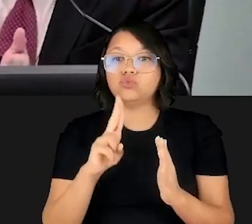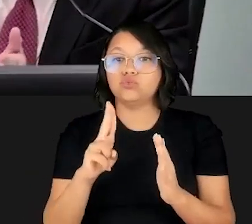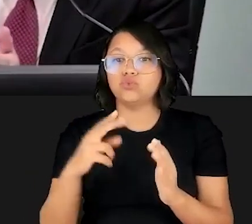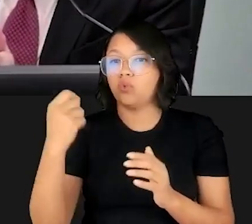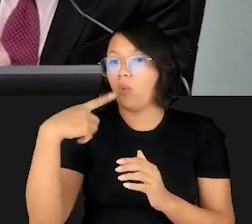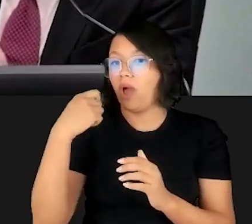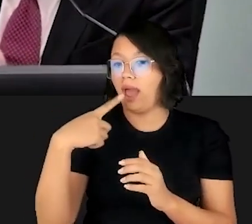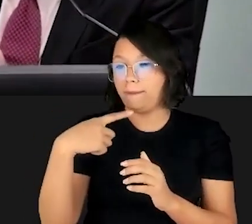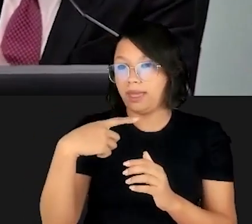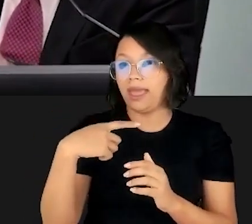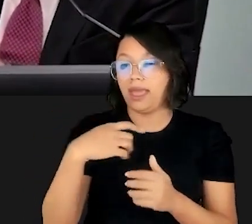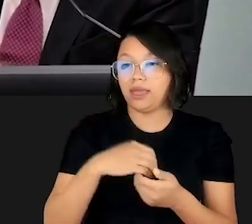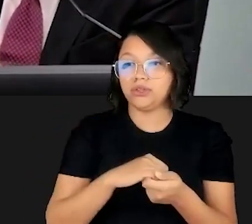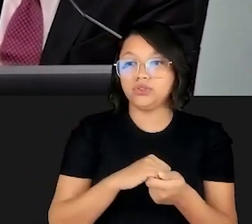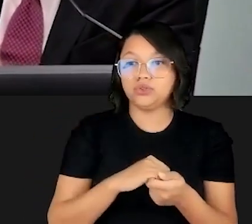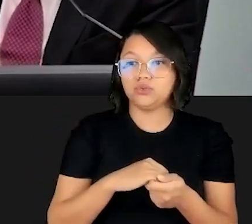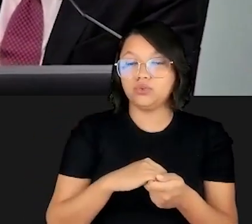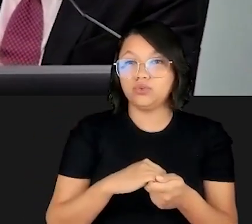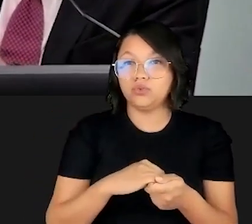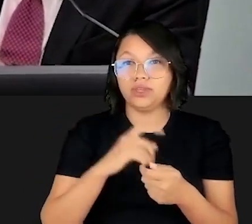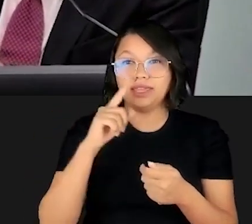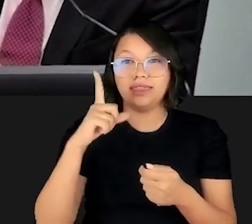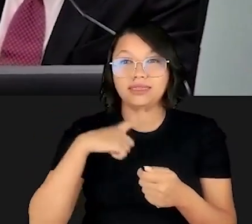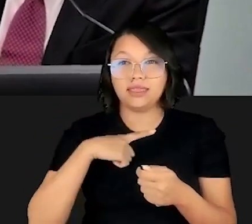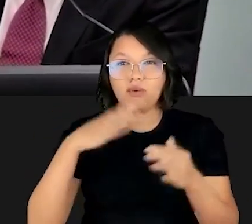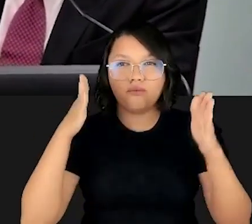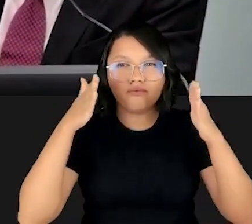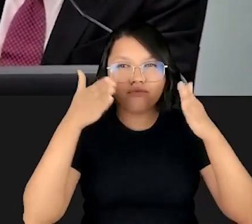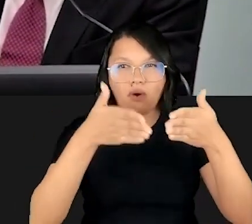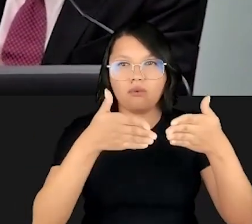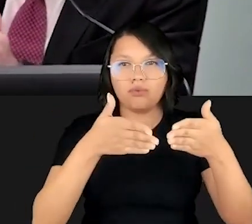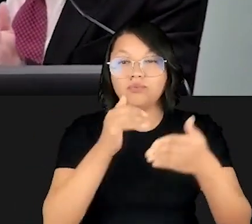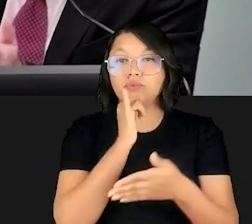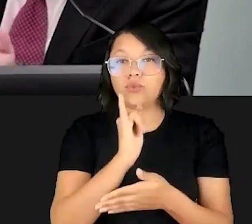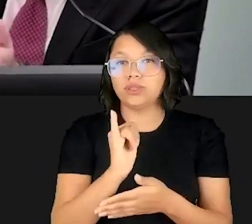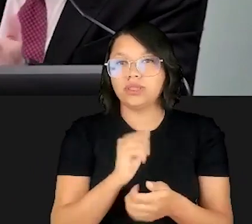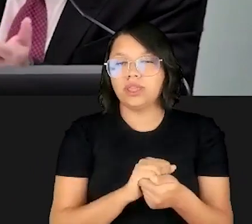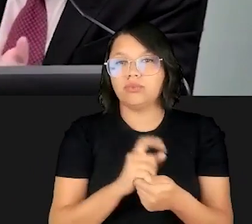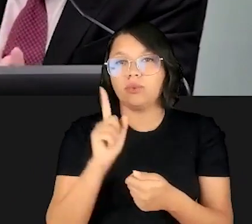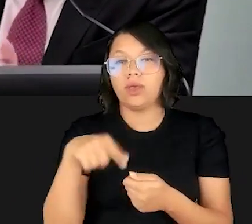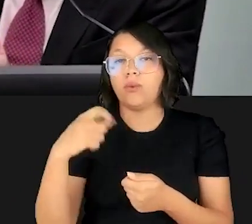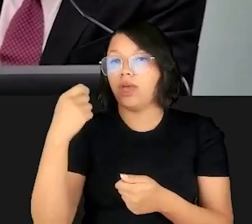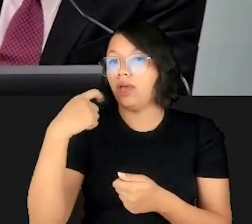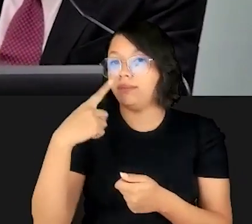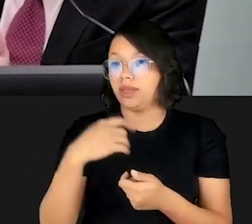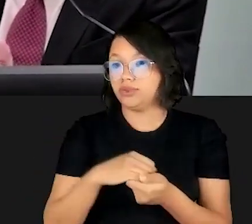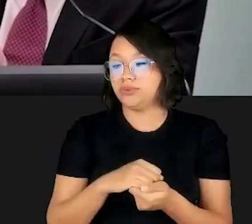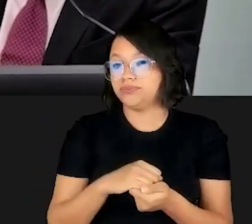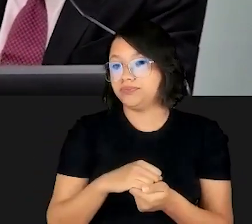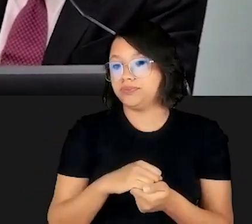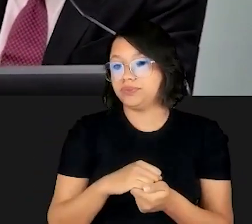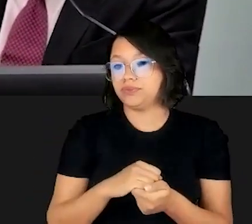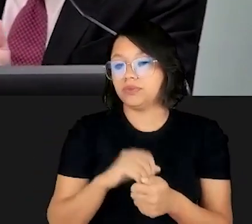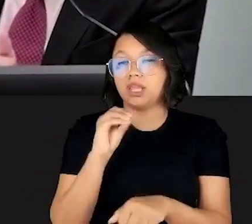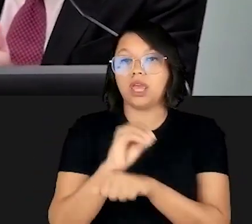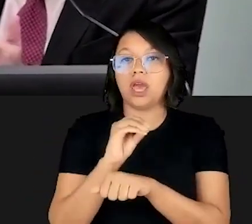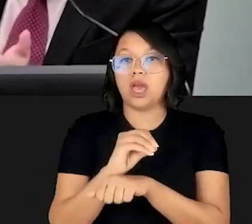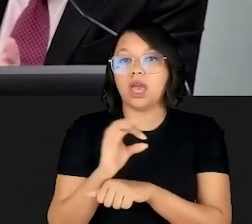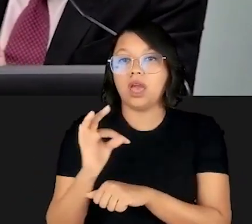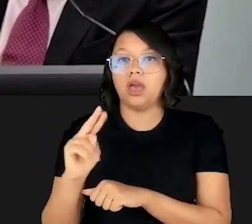as células em replicação, ele tem um alvo. Então, o exemplo clássico foi um remédio, um comprimido que tratava um